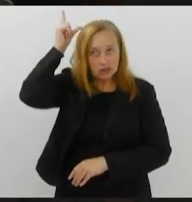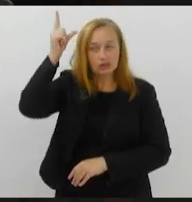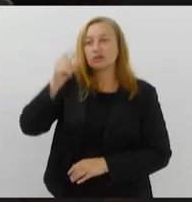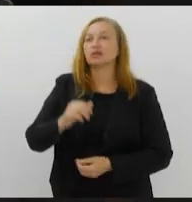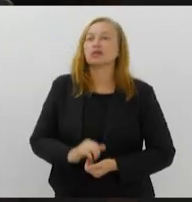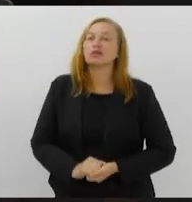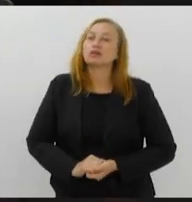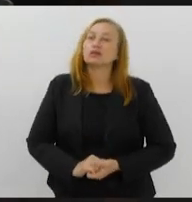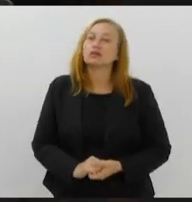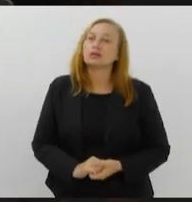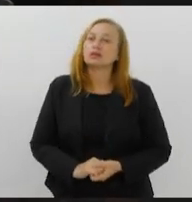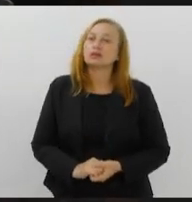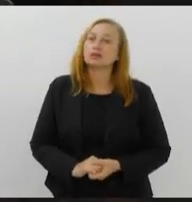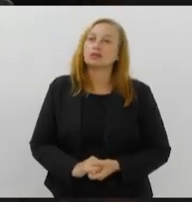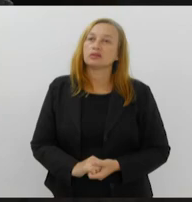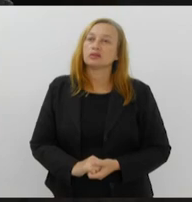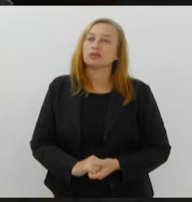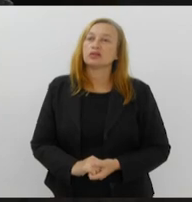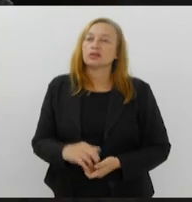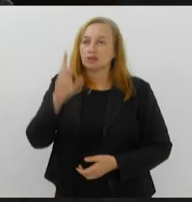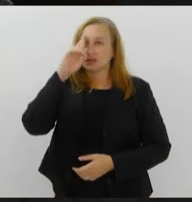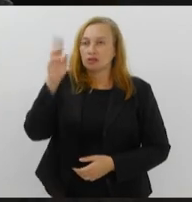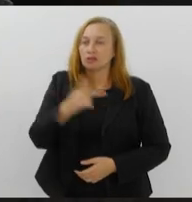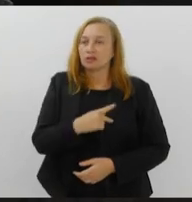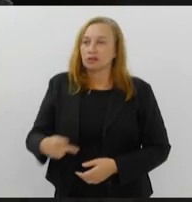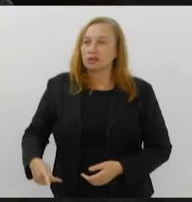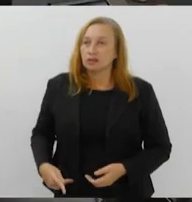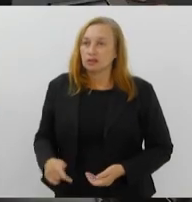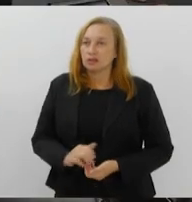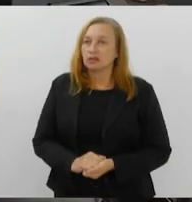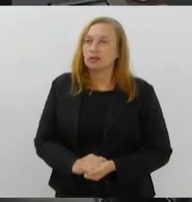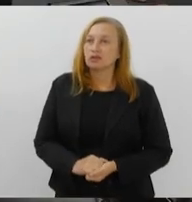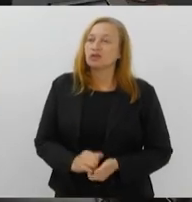da Rocha. Senhora Presidente,